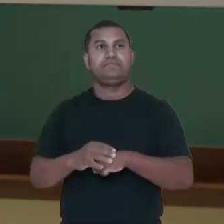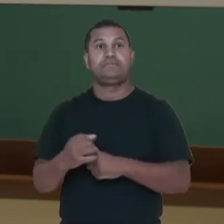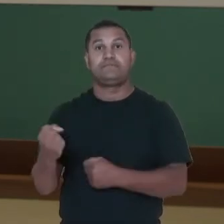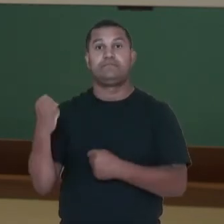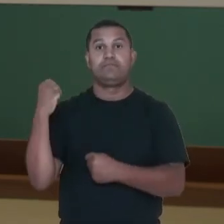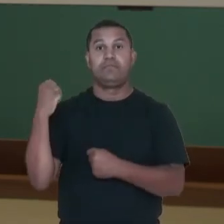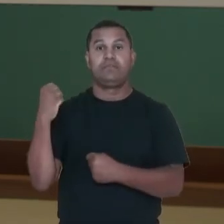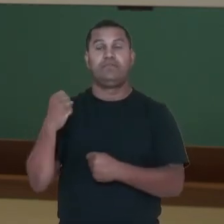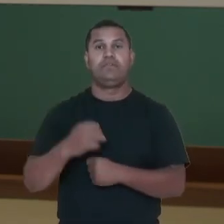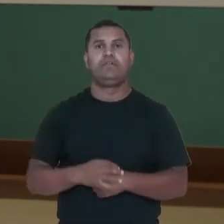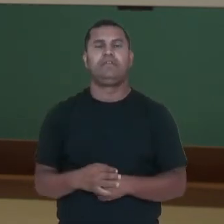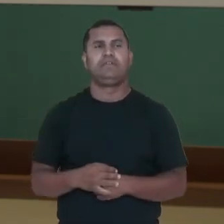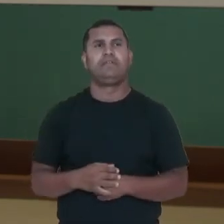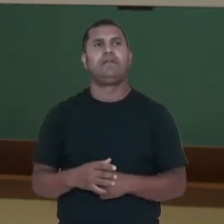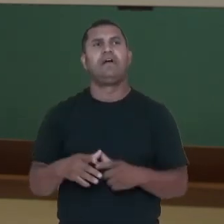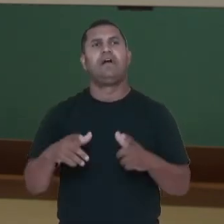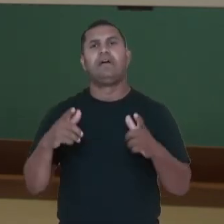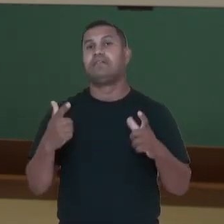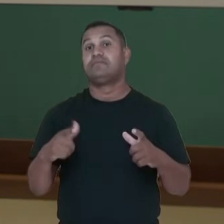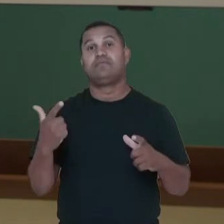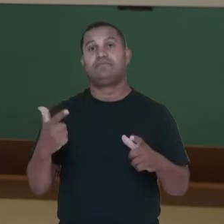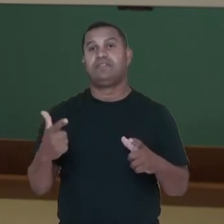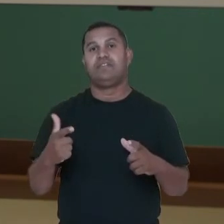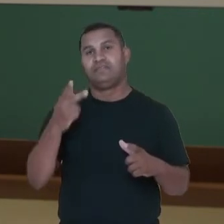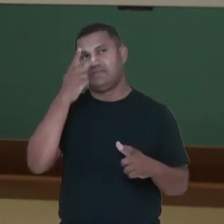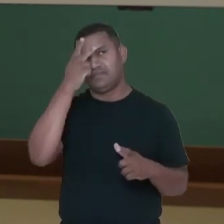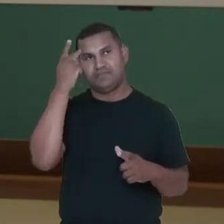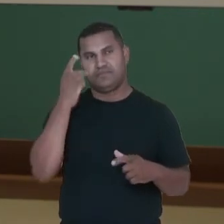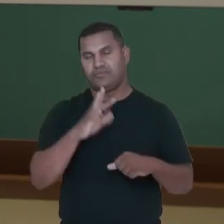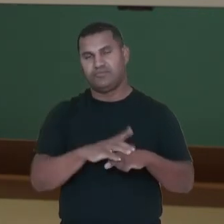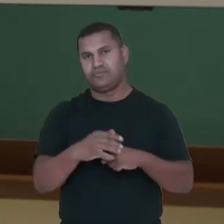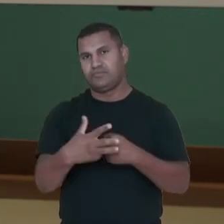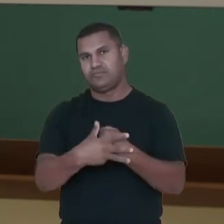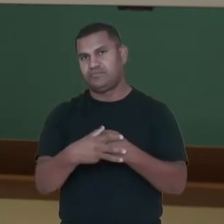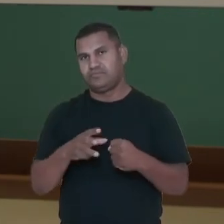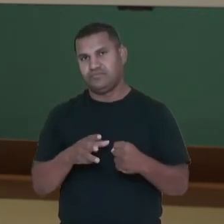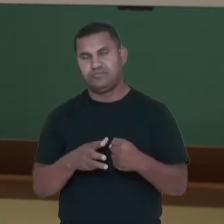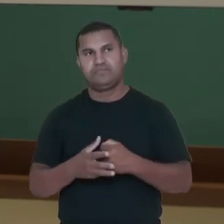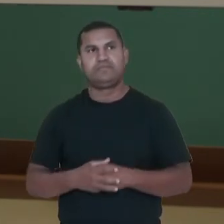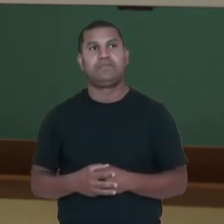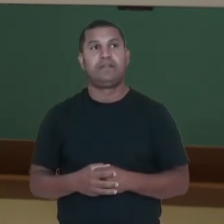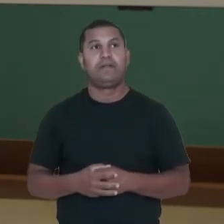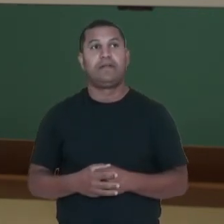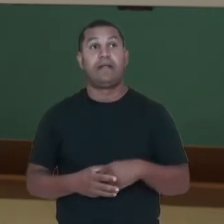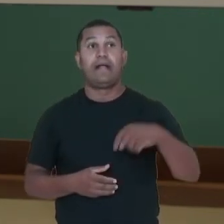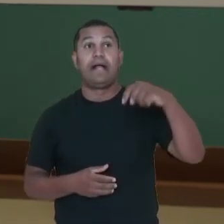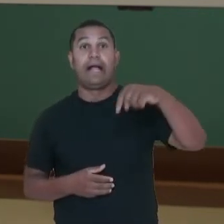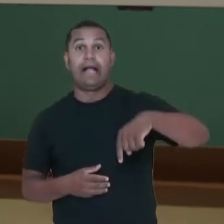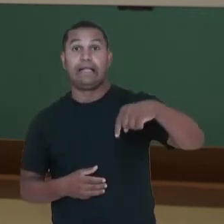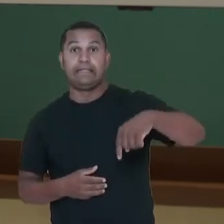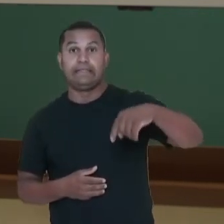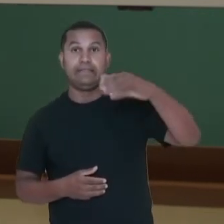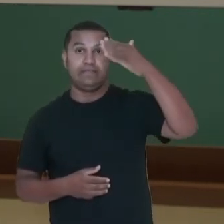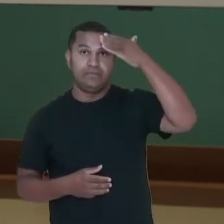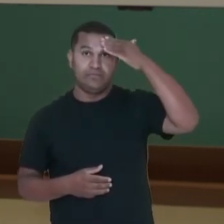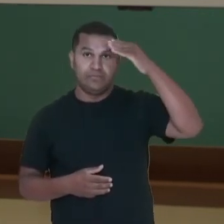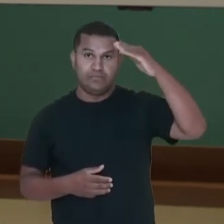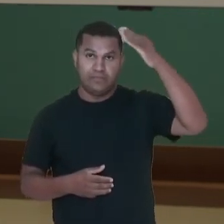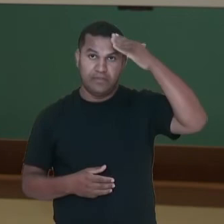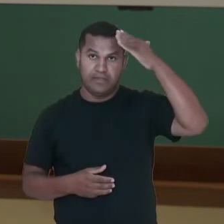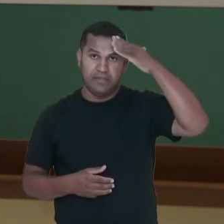mais rápida, então não chegaram a ter casos graves do Covid. Então, a Universidades Paranaenses, né, nós temos